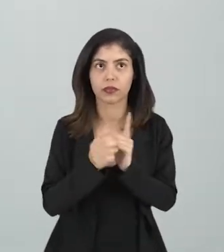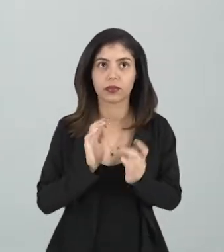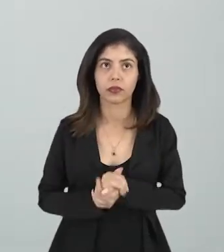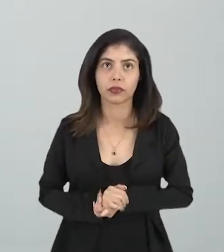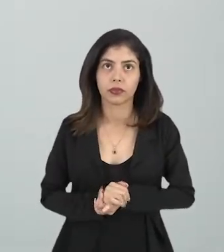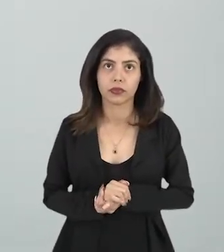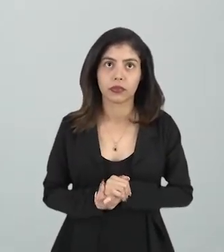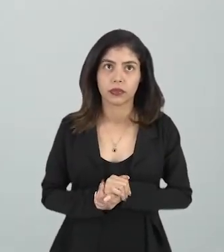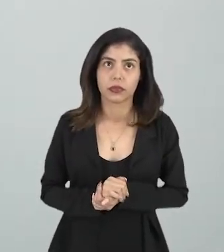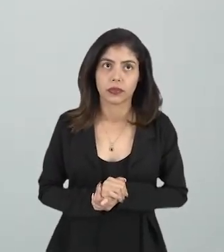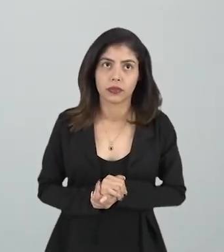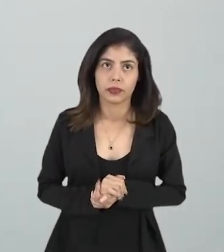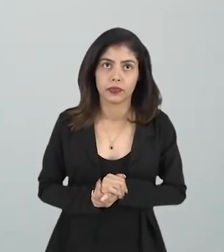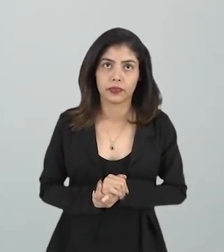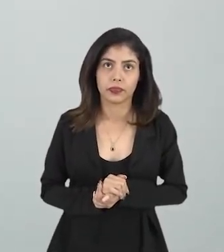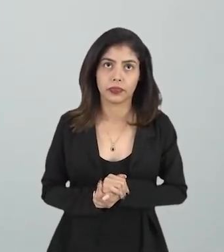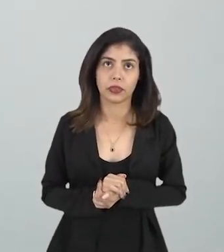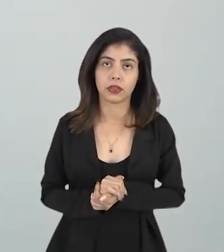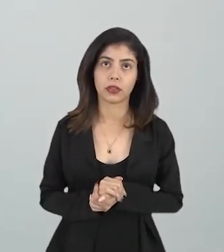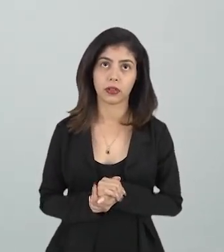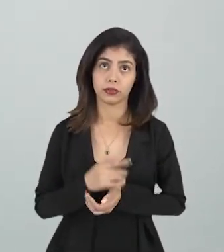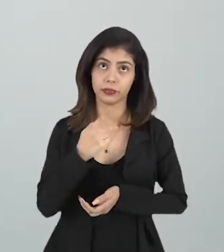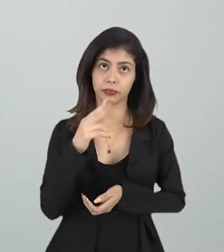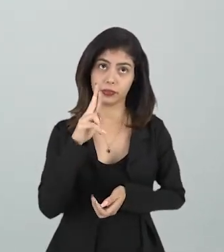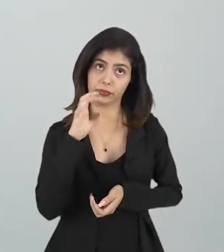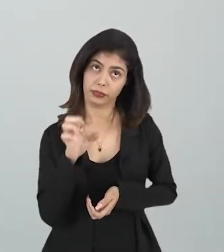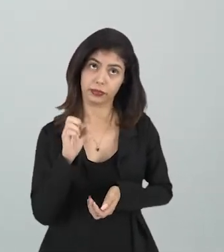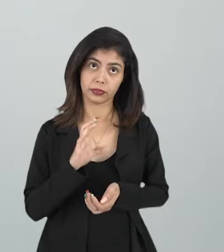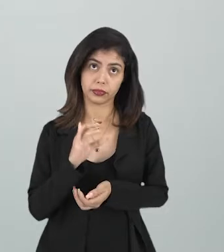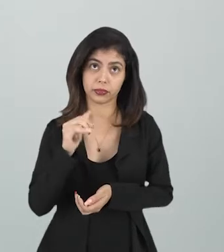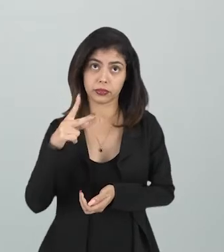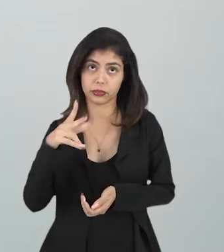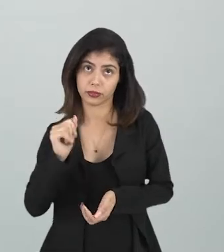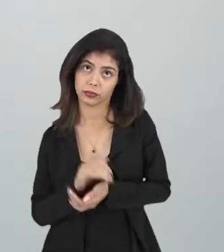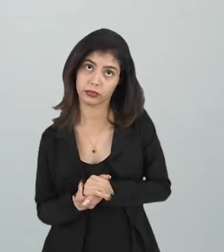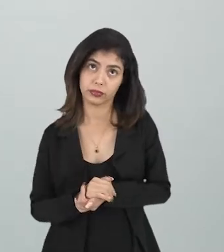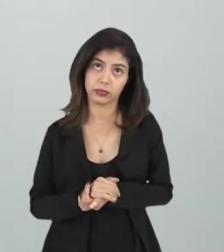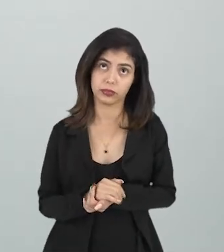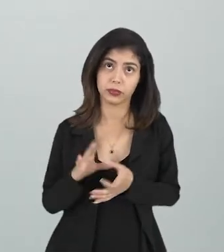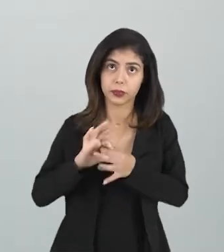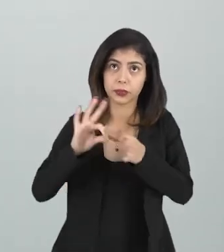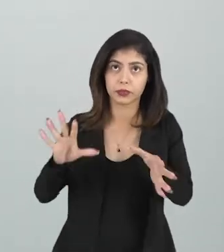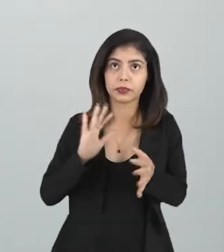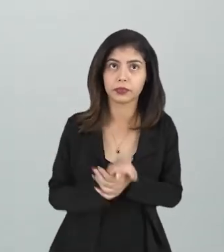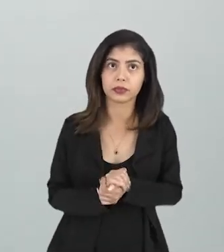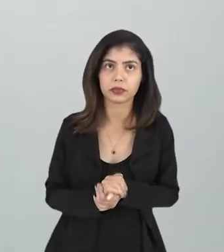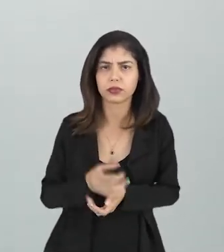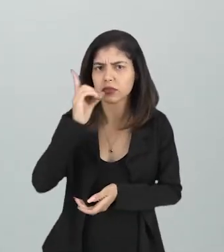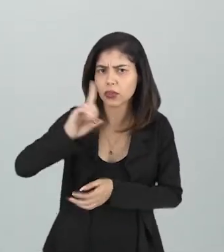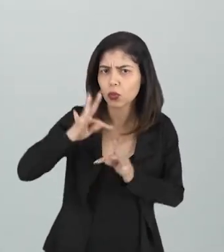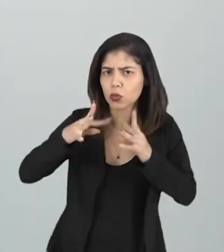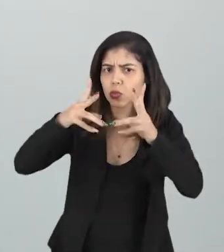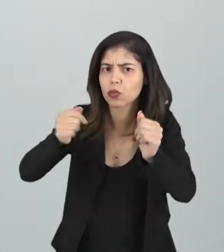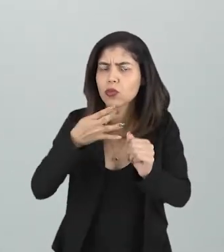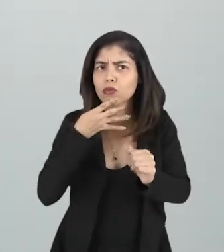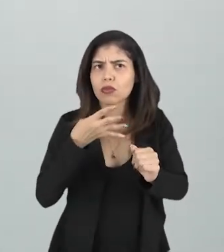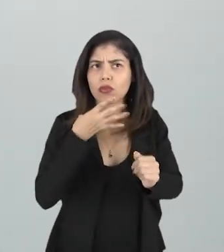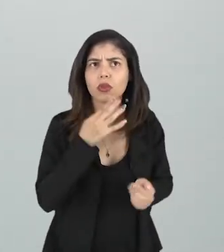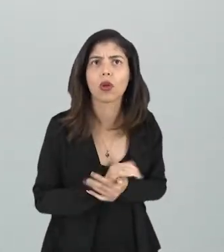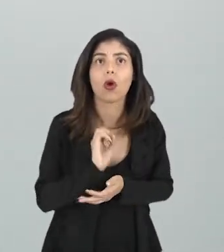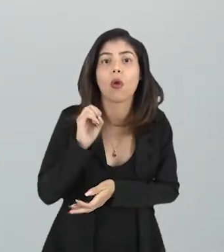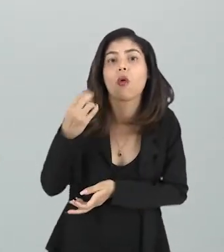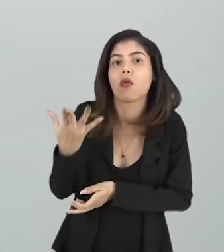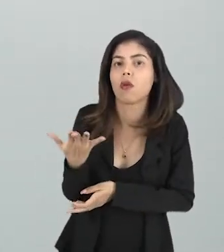A conciliação entre a presciência divina e o livre-arbítrio. Deus é presciente, Deus conhece tudo,